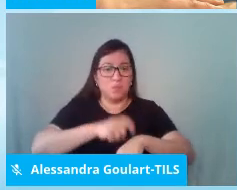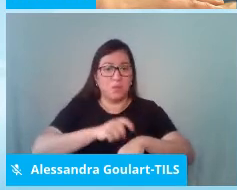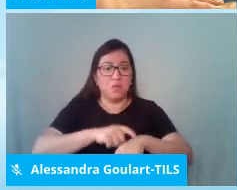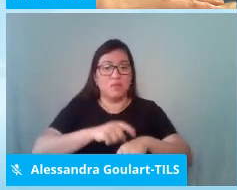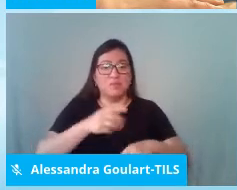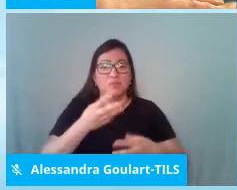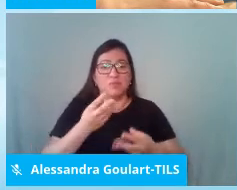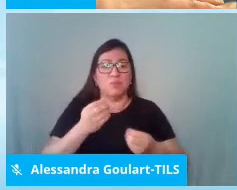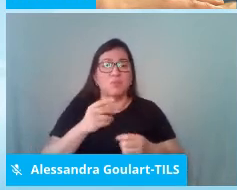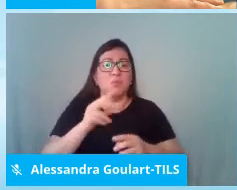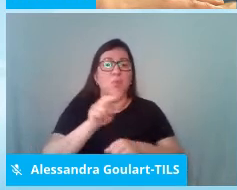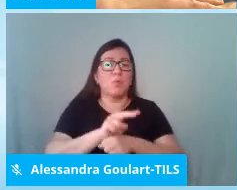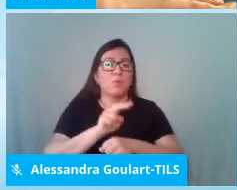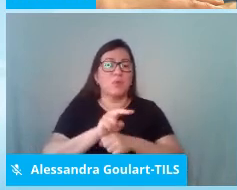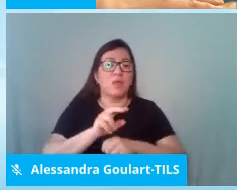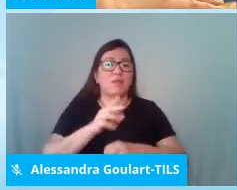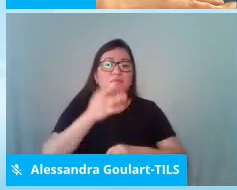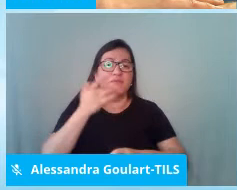Um